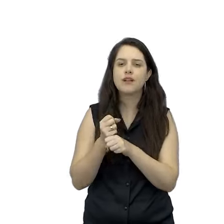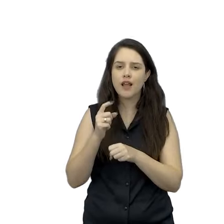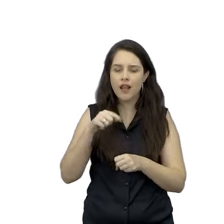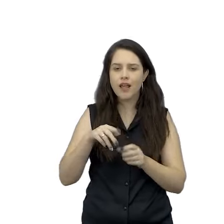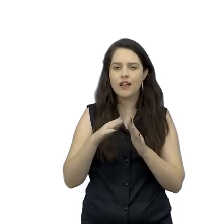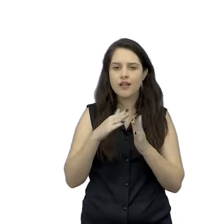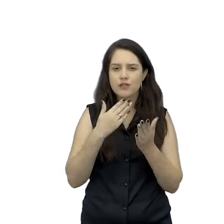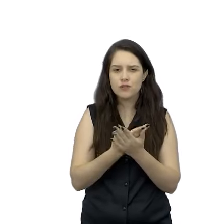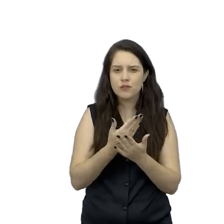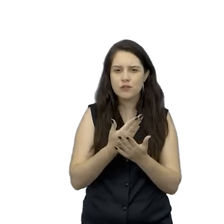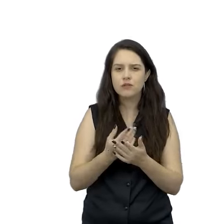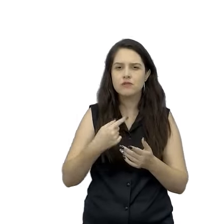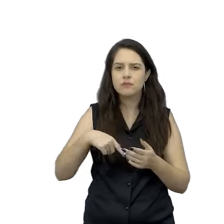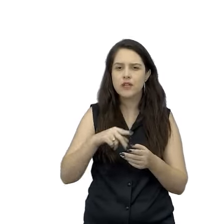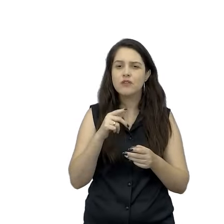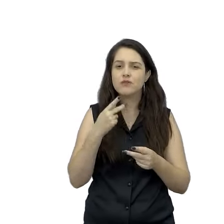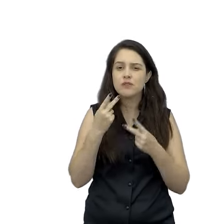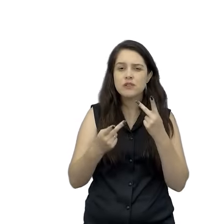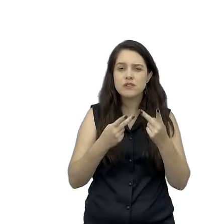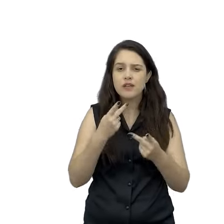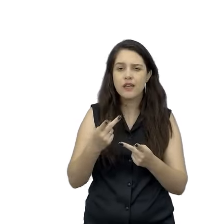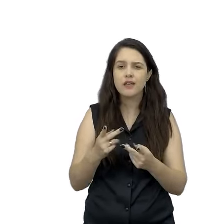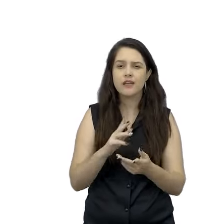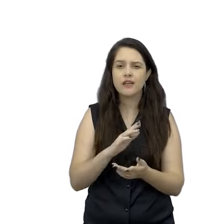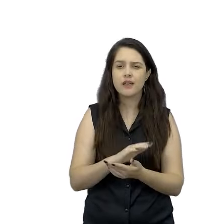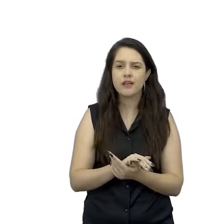escola, para que vocês